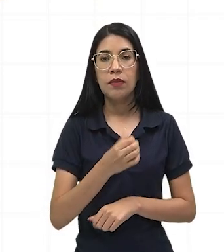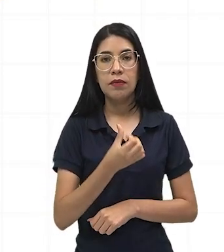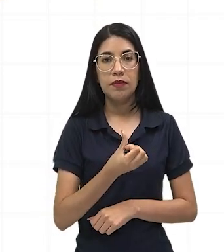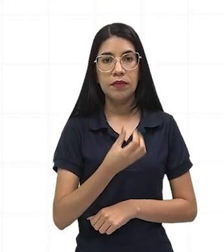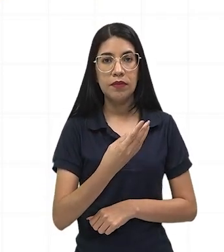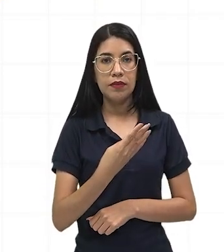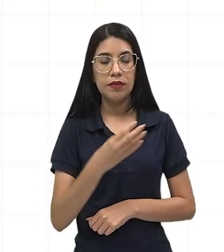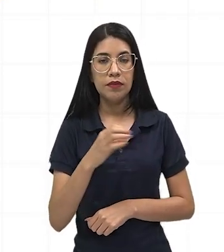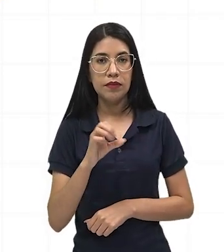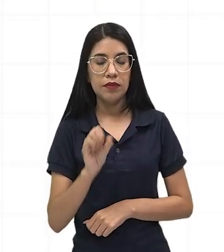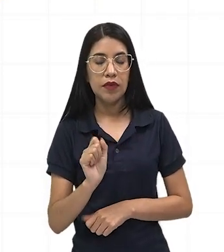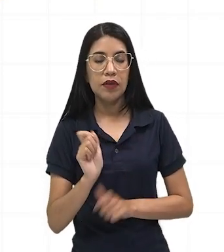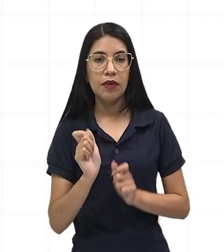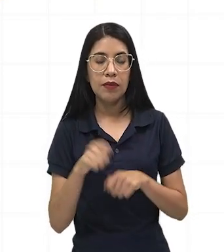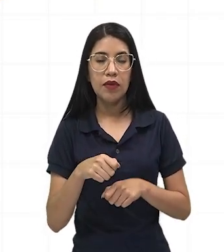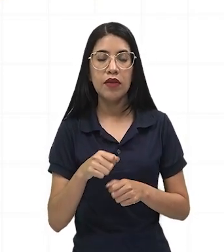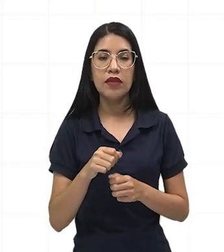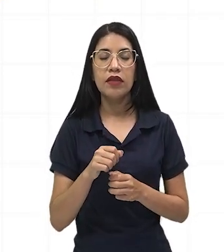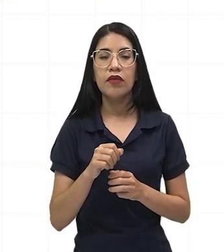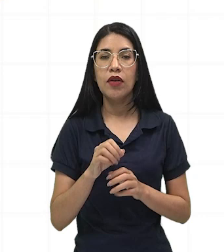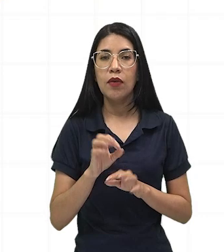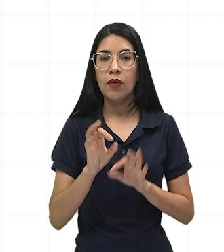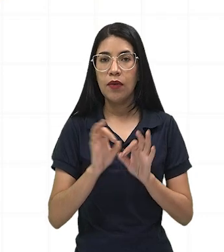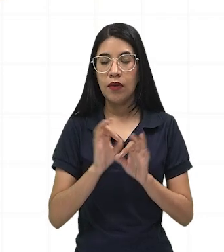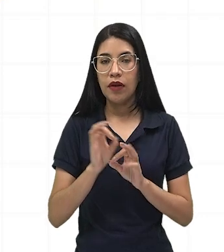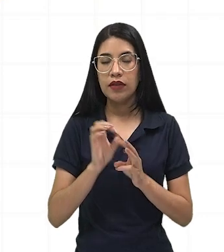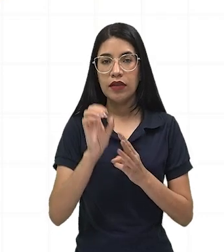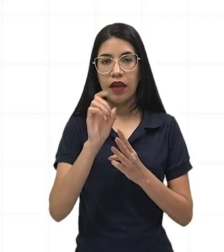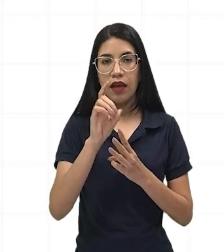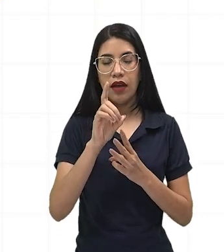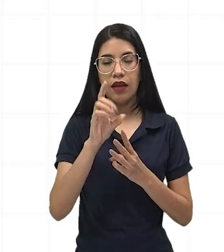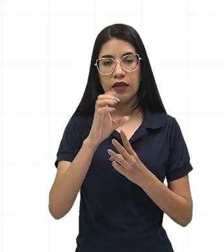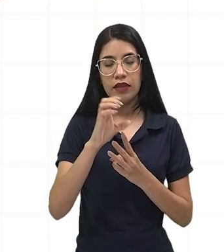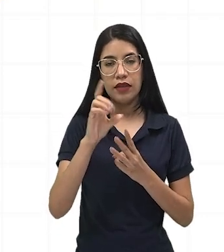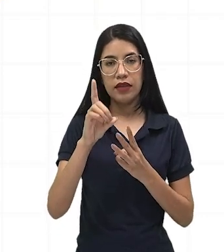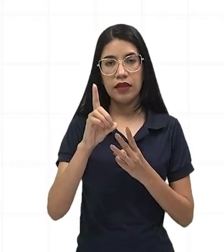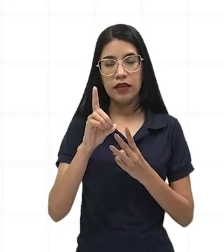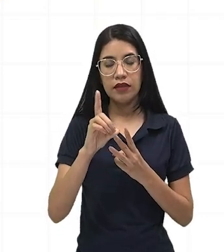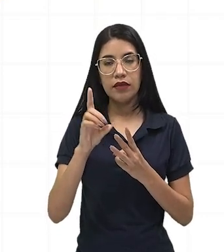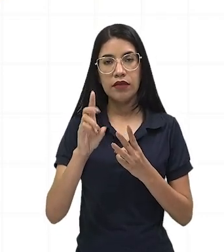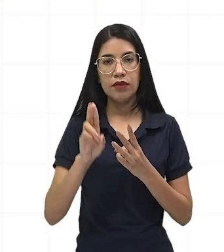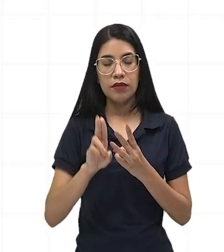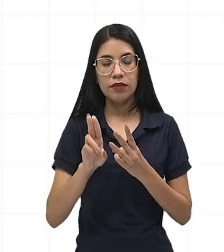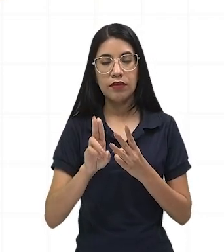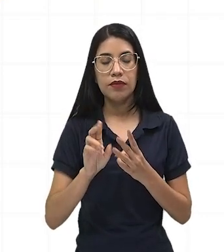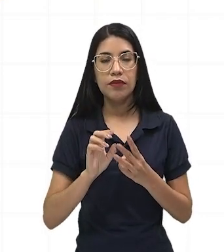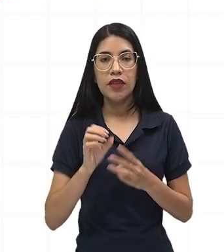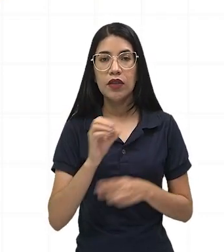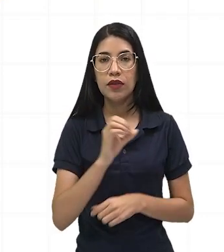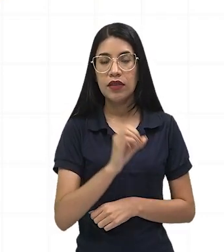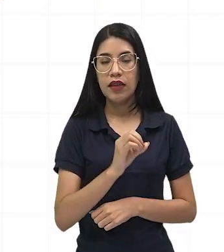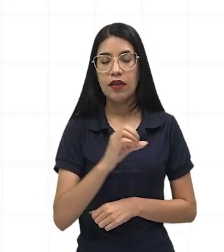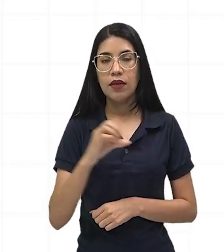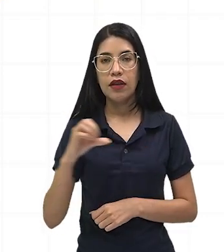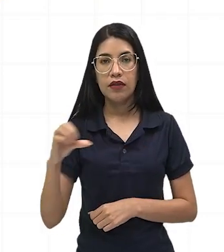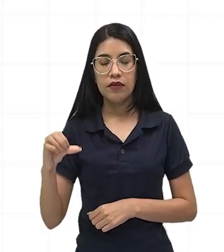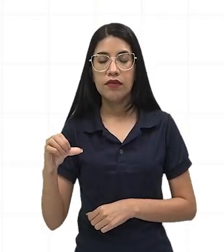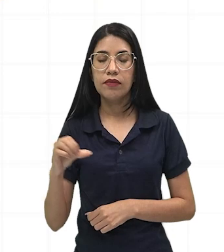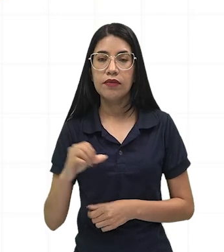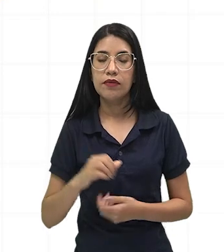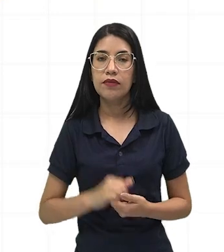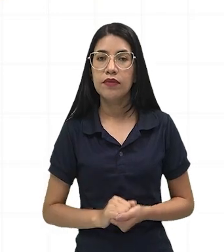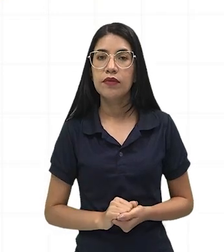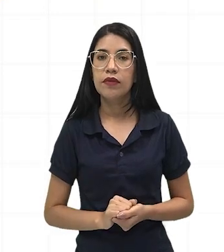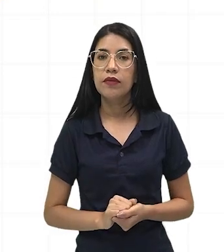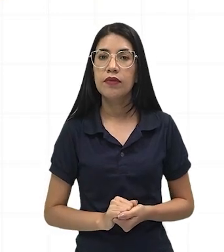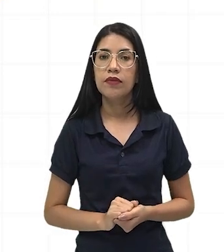posso compor com os nossos algarismos de 0 a 9, considerando